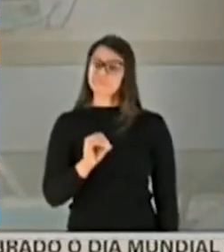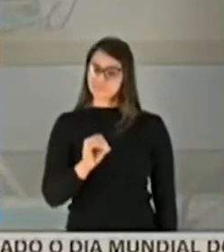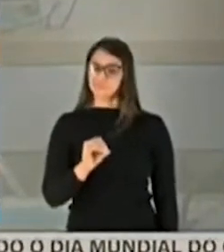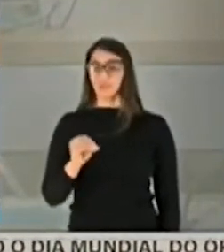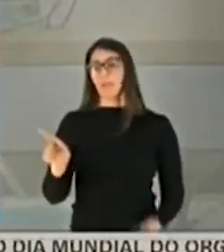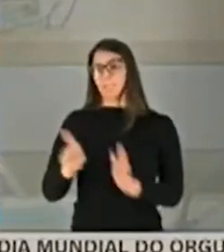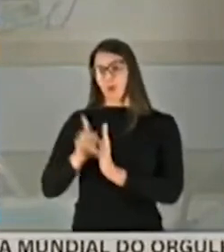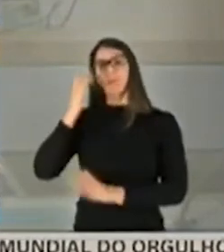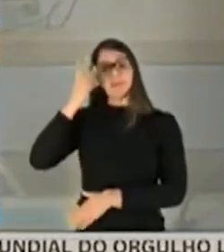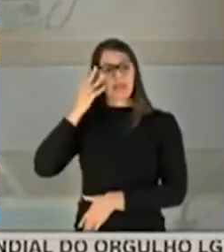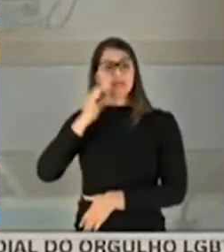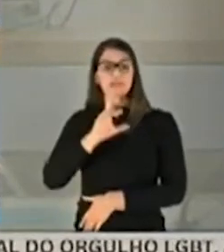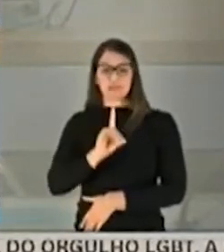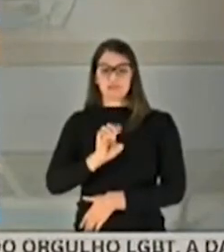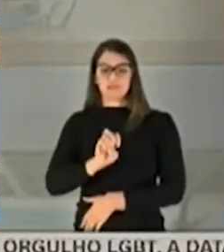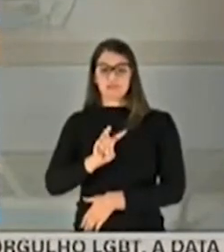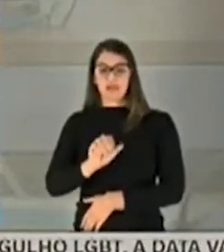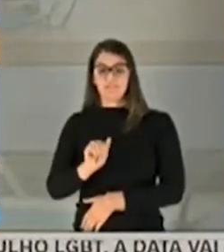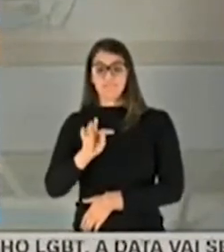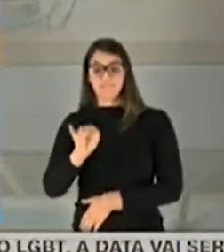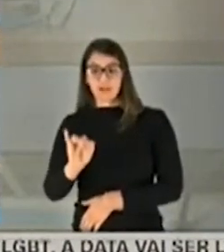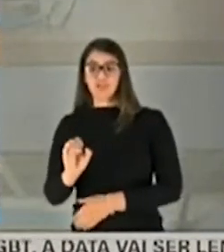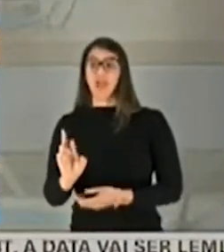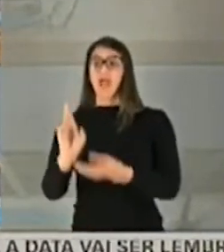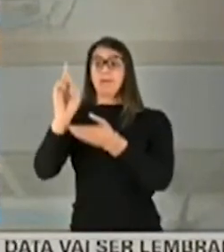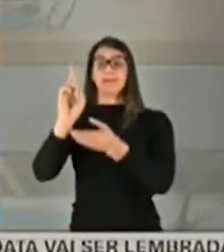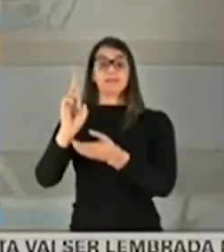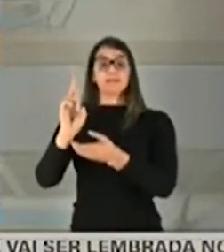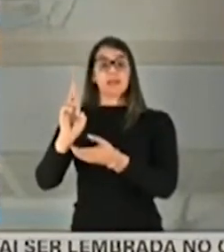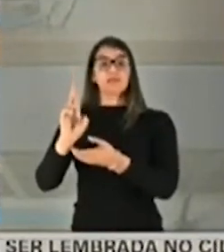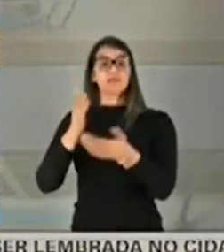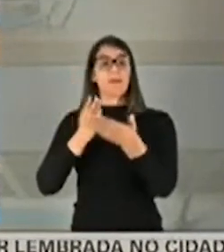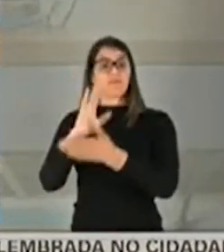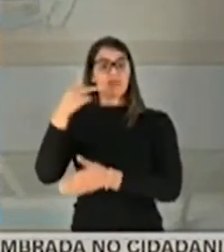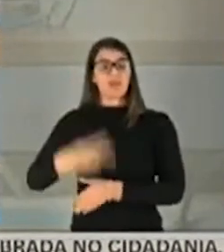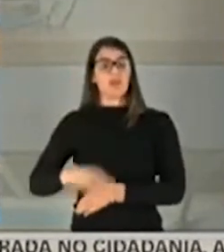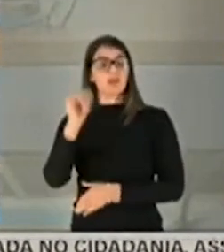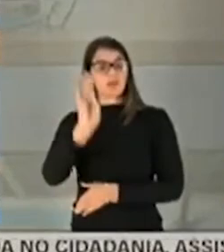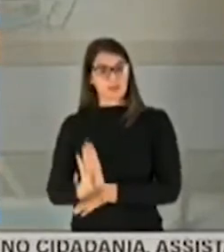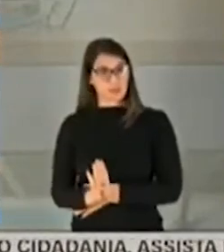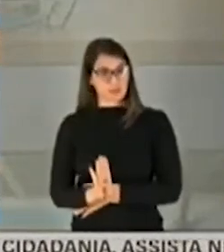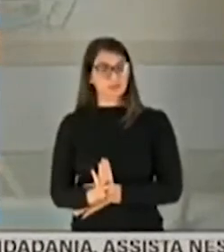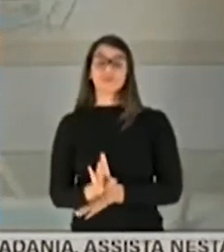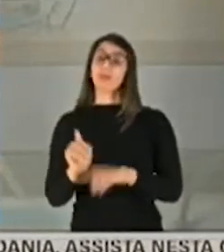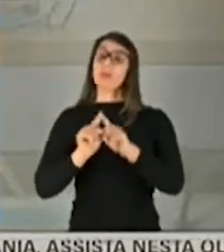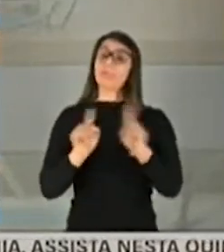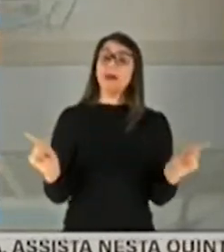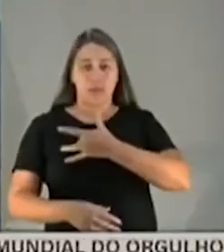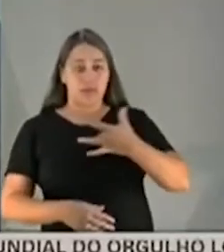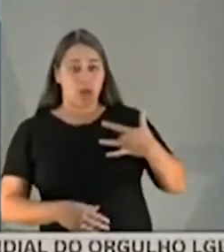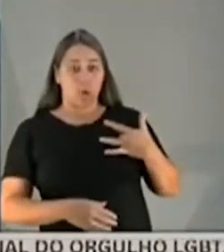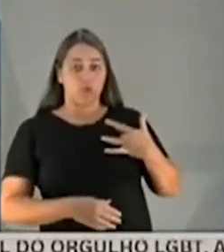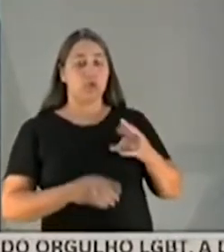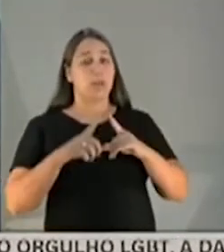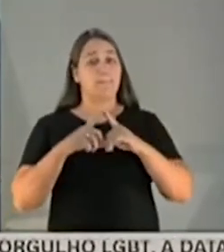da VAT, é o representante legal dela no Brasil, né? Mas também a